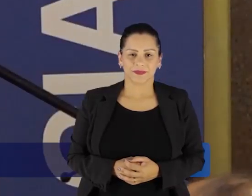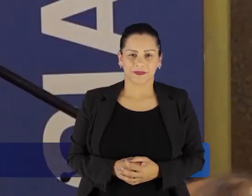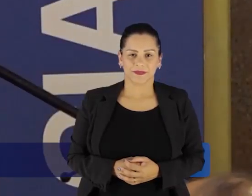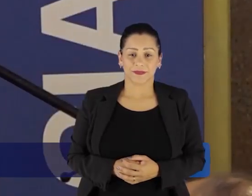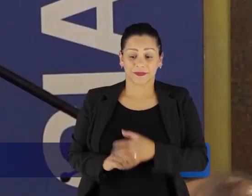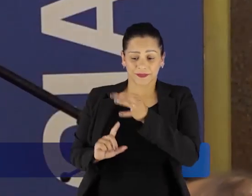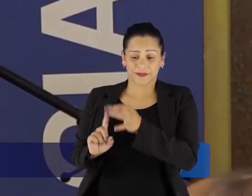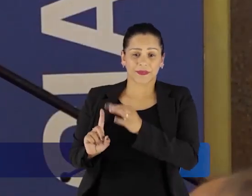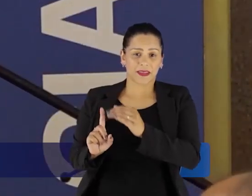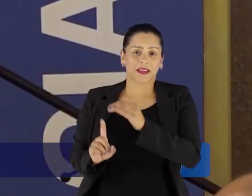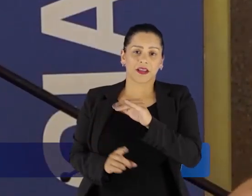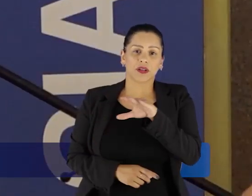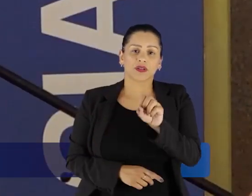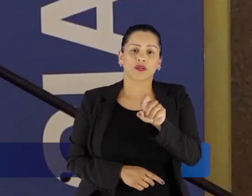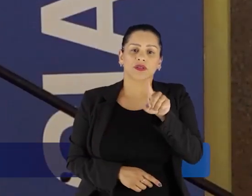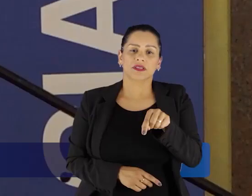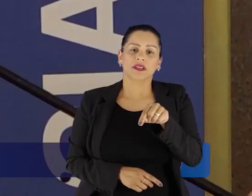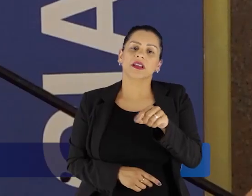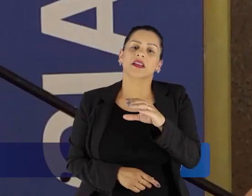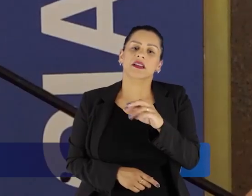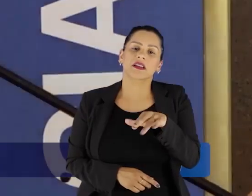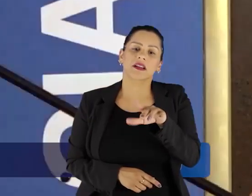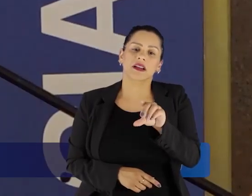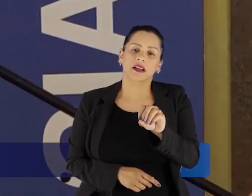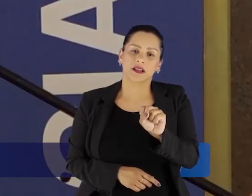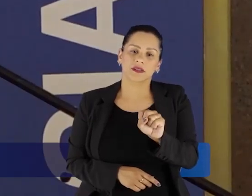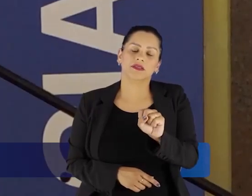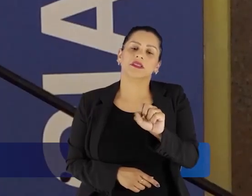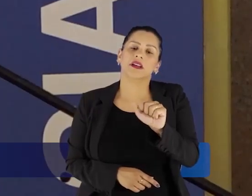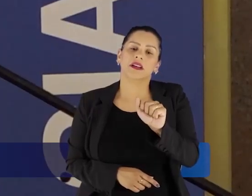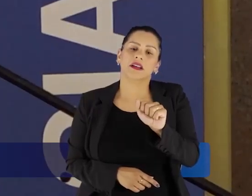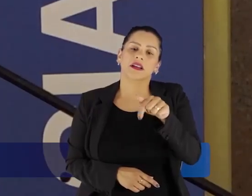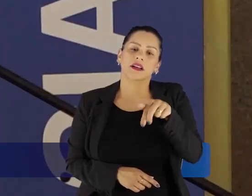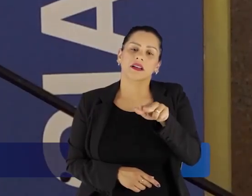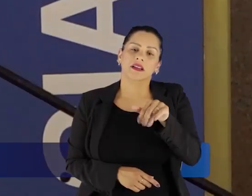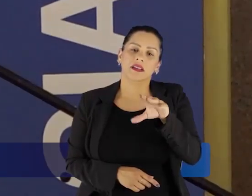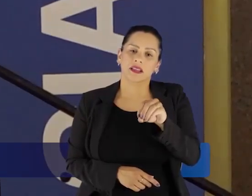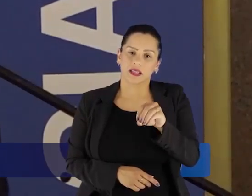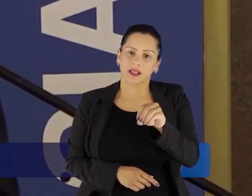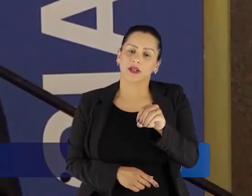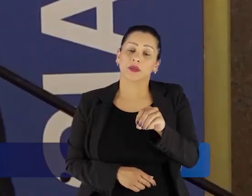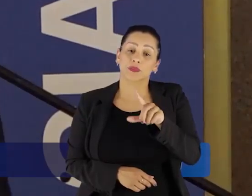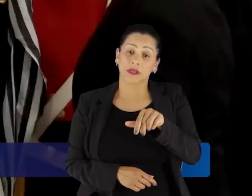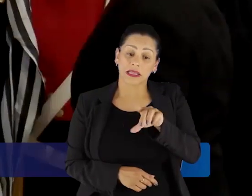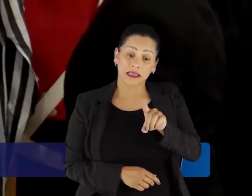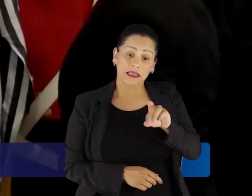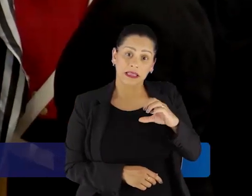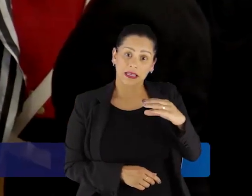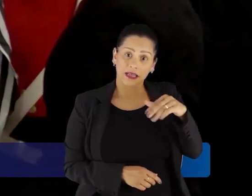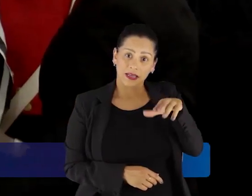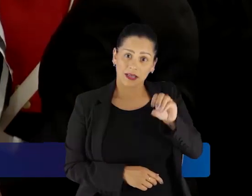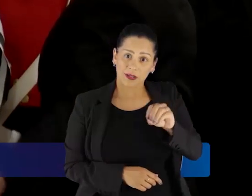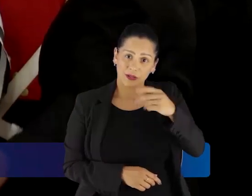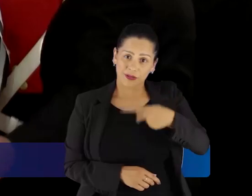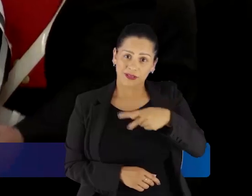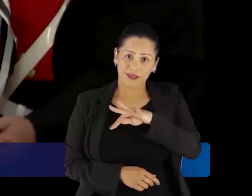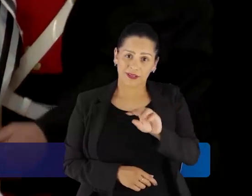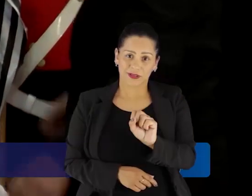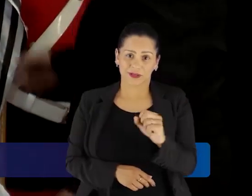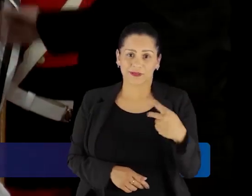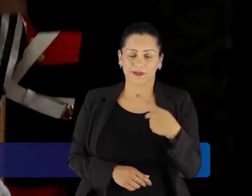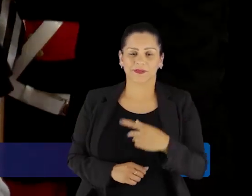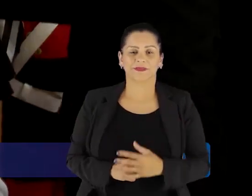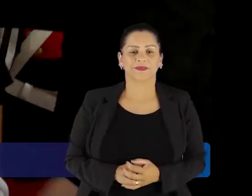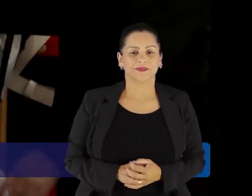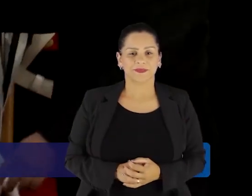o Desembargador José Carlos Gonçalves Xavier de Aquino decano do Tribunal de Justiça de São Paulo a